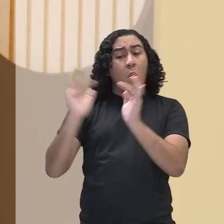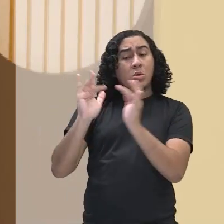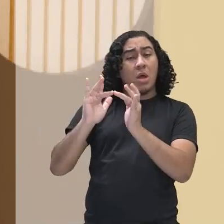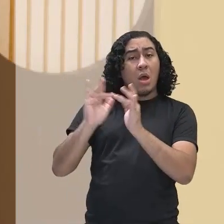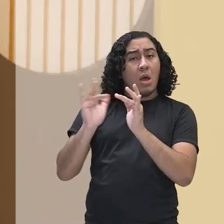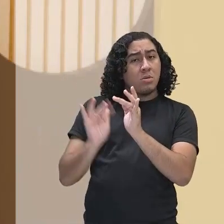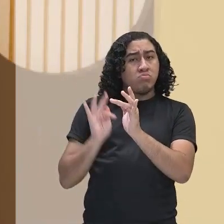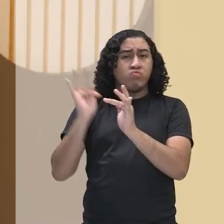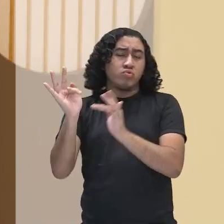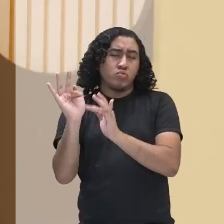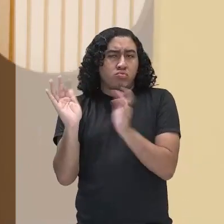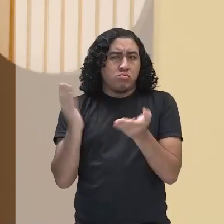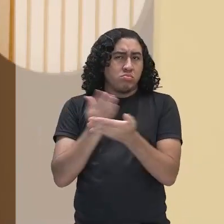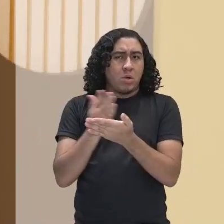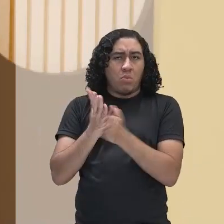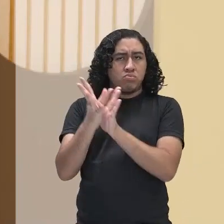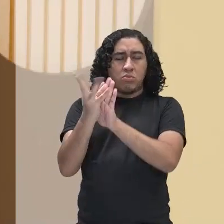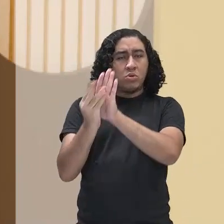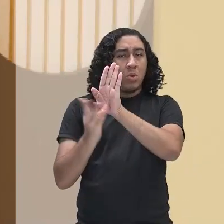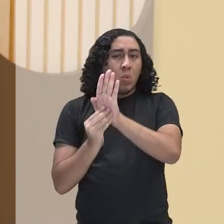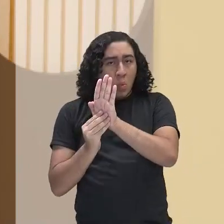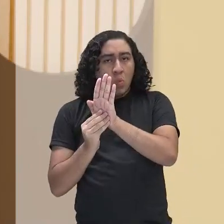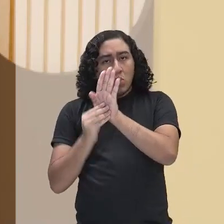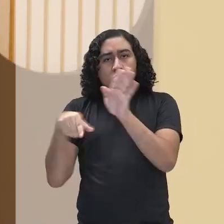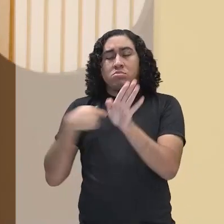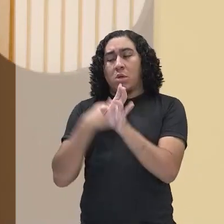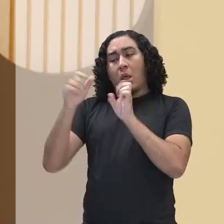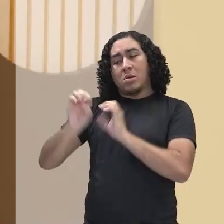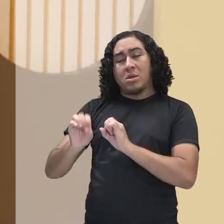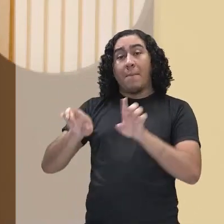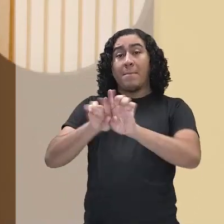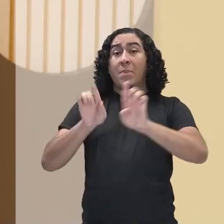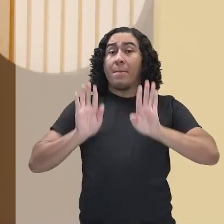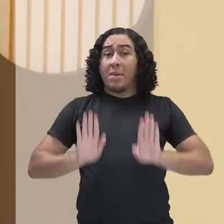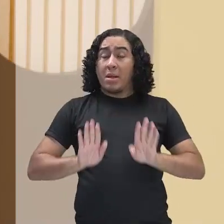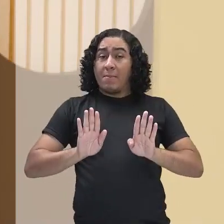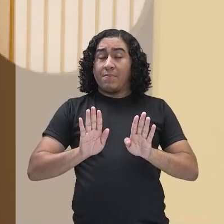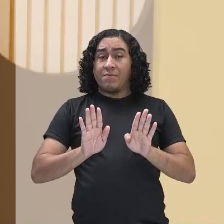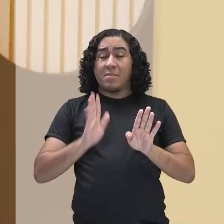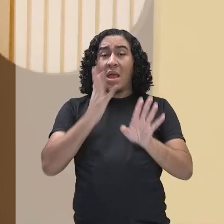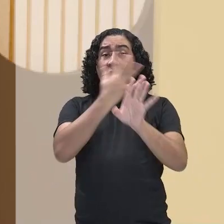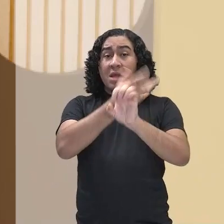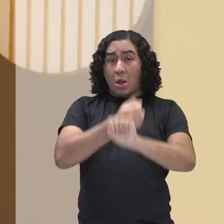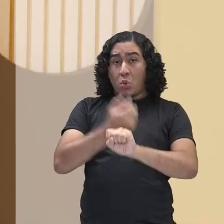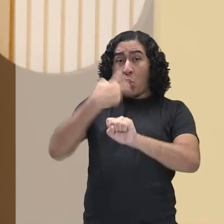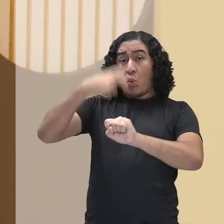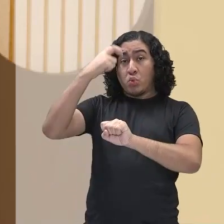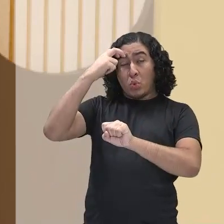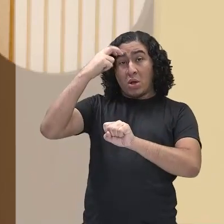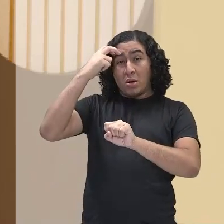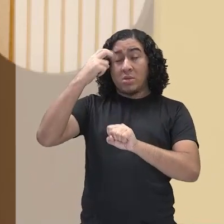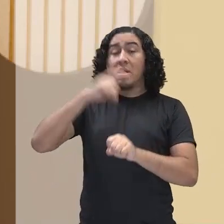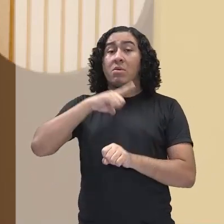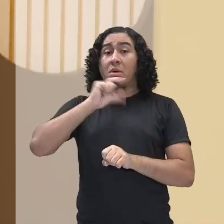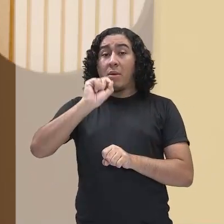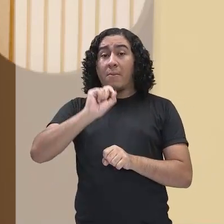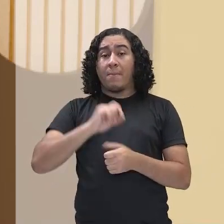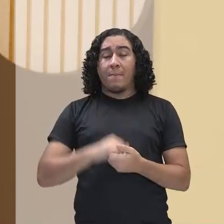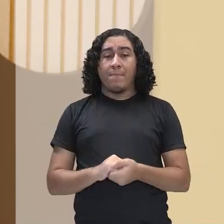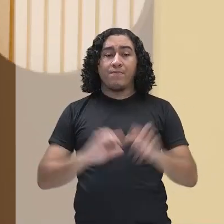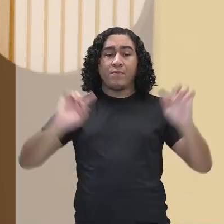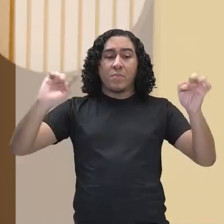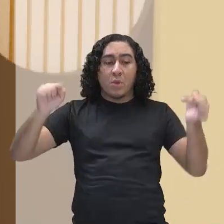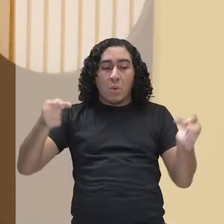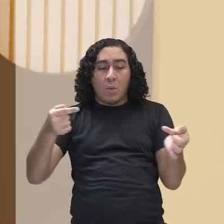momento em que nós estávamos ministrando, mas na verdade a interculturalidade ela diz respeito,